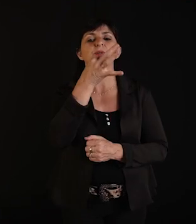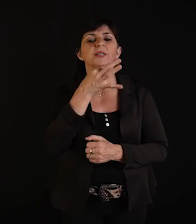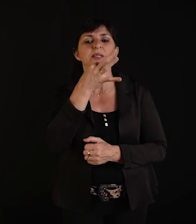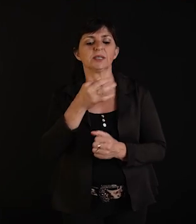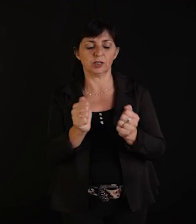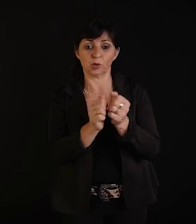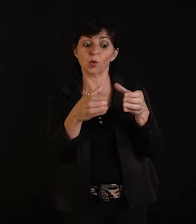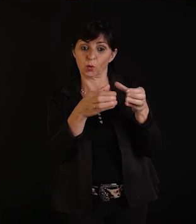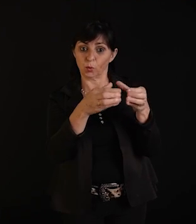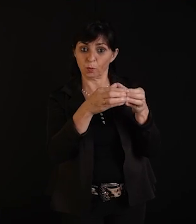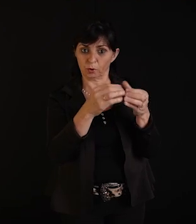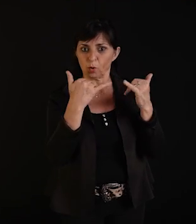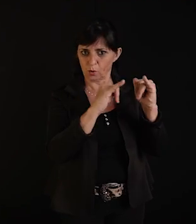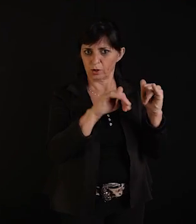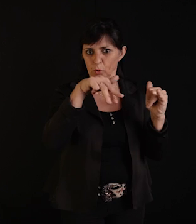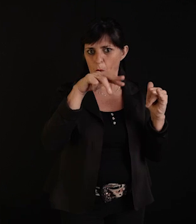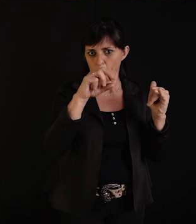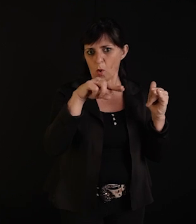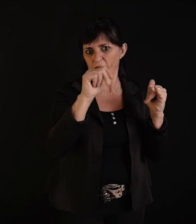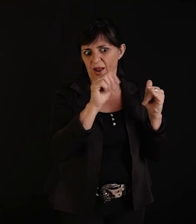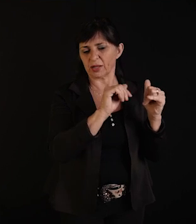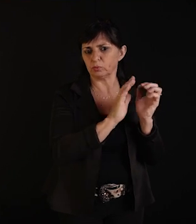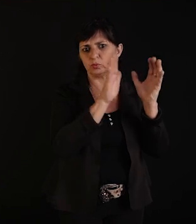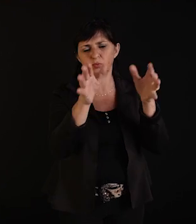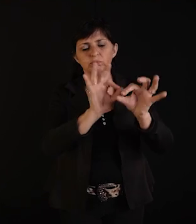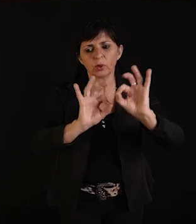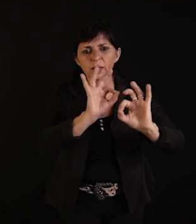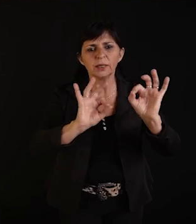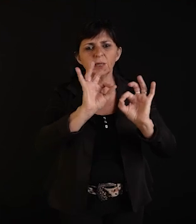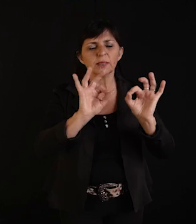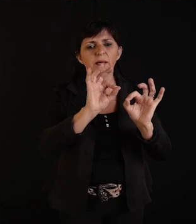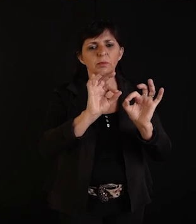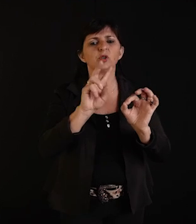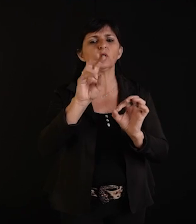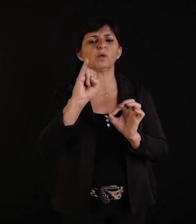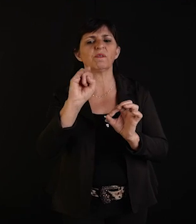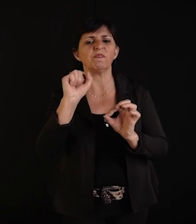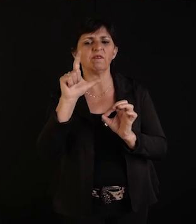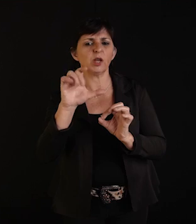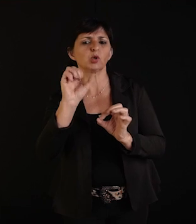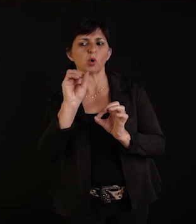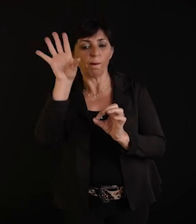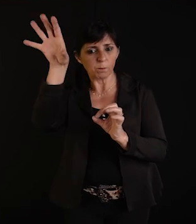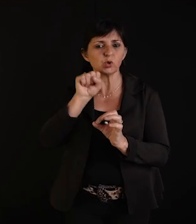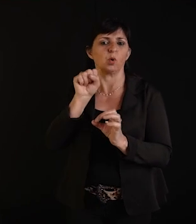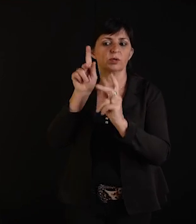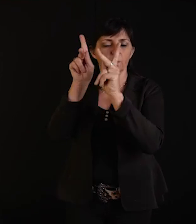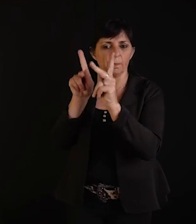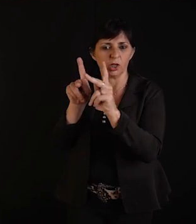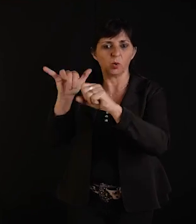técnica. Lá nós instalamos o equipamento, no Clube Juvenil, se não me engano. O Wilson foi buscar o pessoal no aeroporto em Porto Alegre. Aí